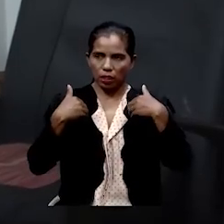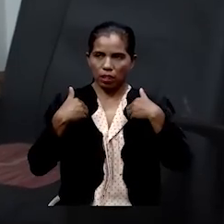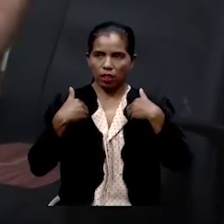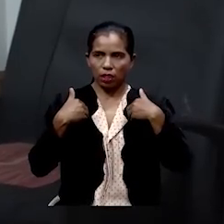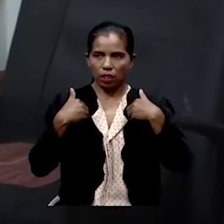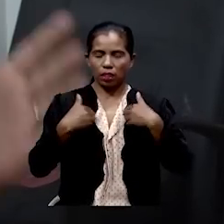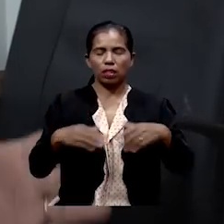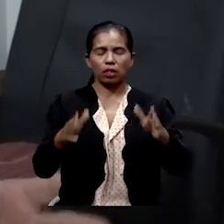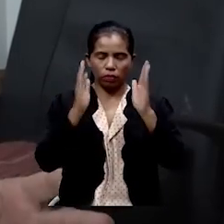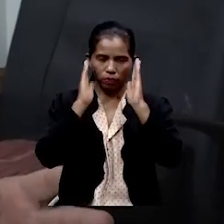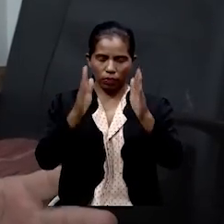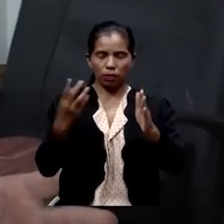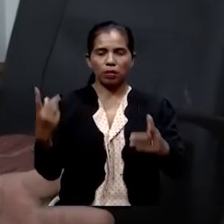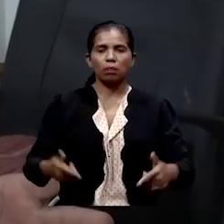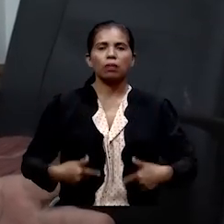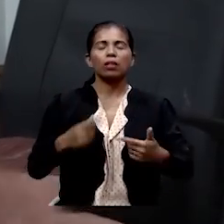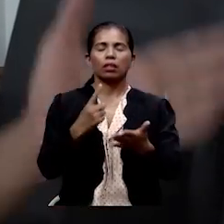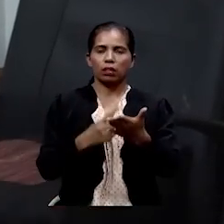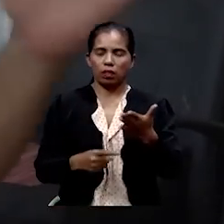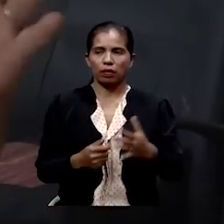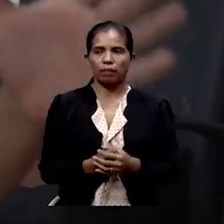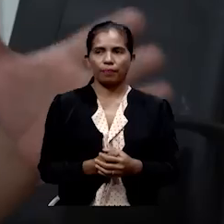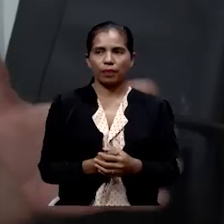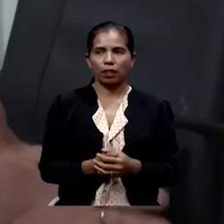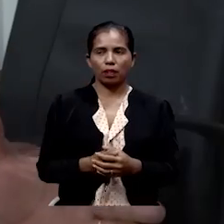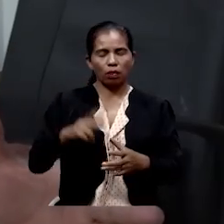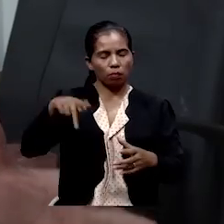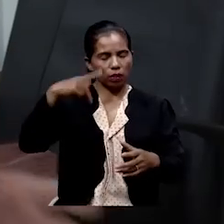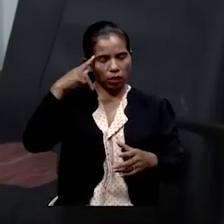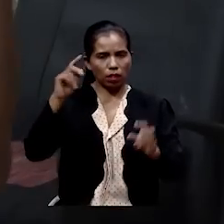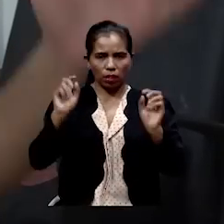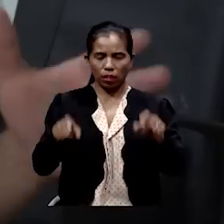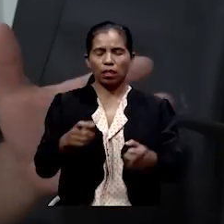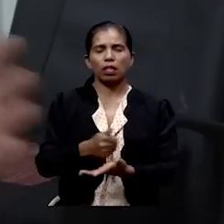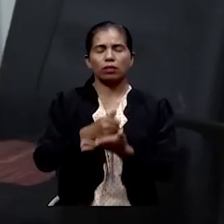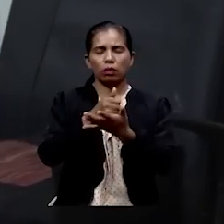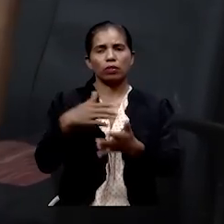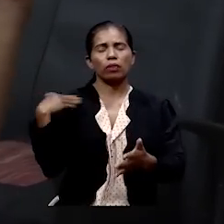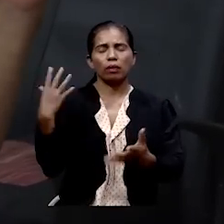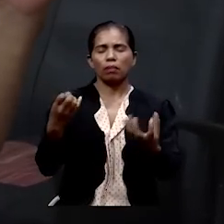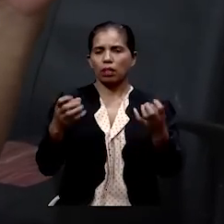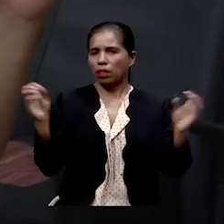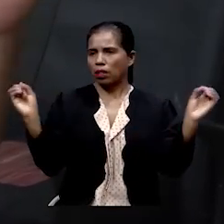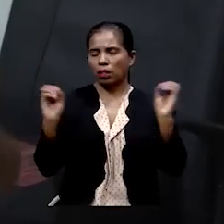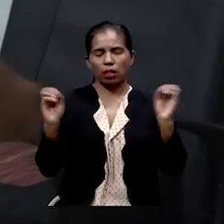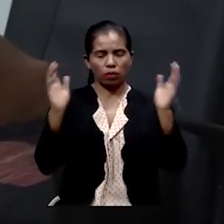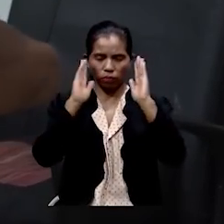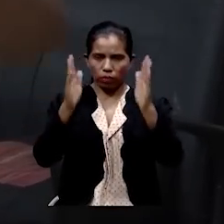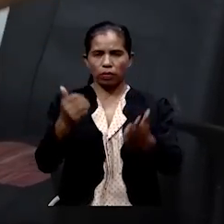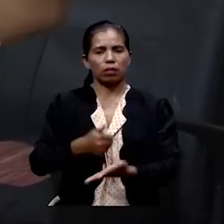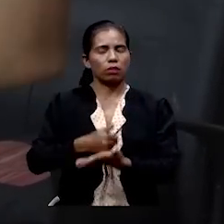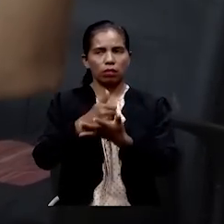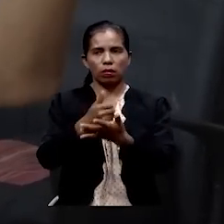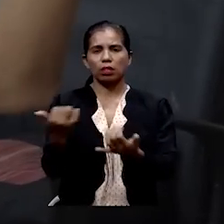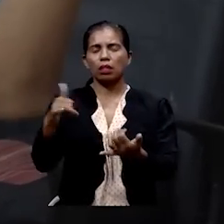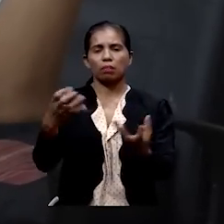ninha certeza para ninha morrer. Política tem que responder, né? Jovem barak mai ni, laia certeza. Sir barak agora